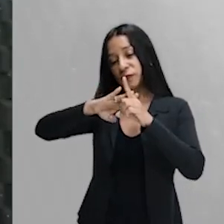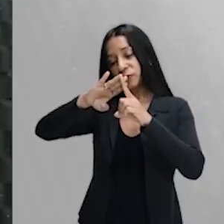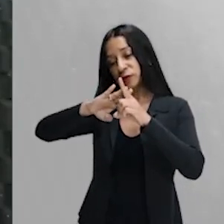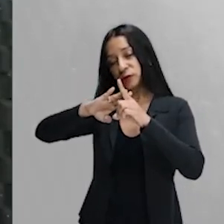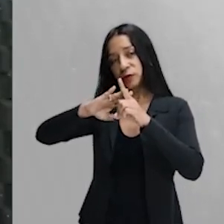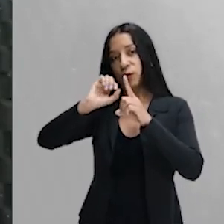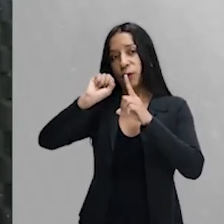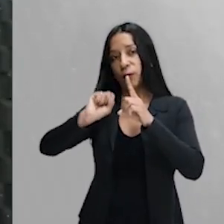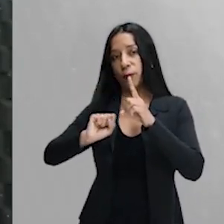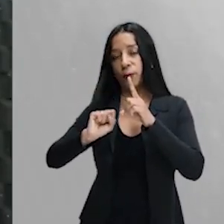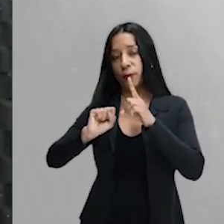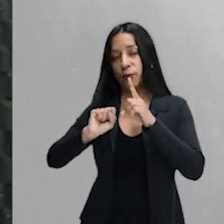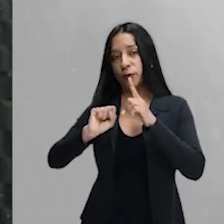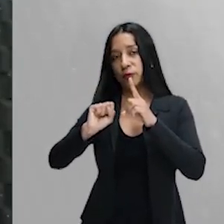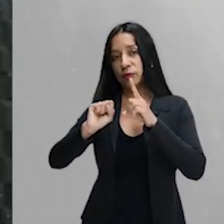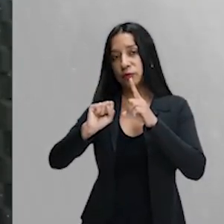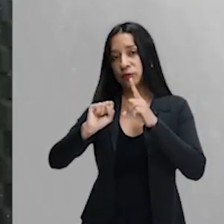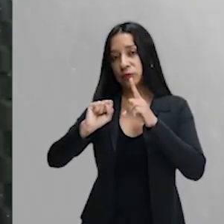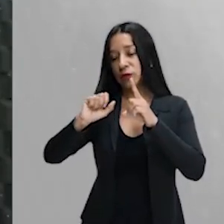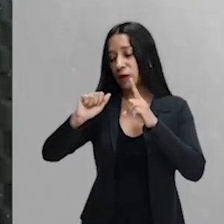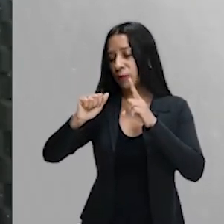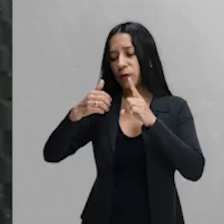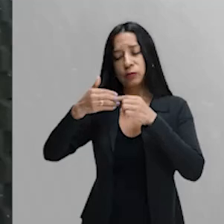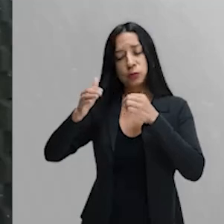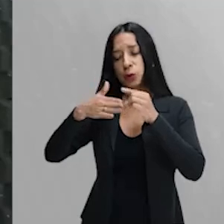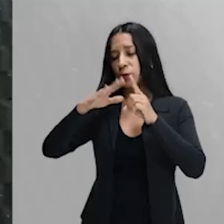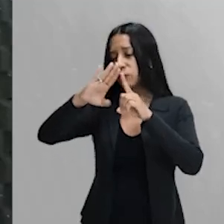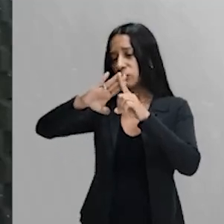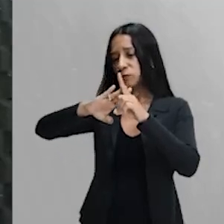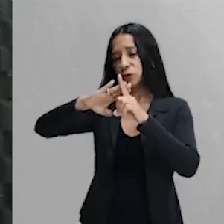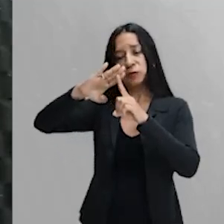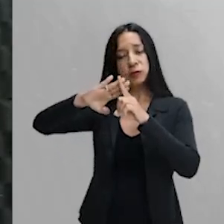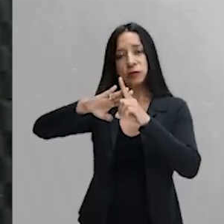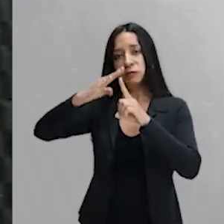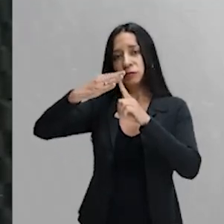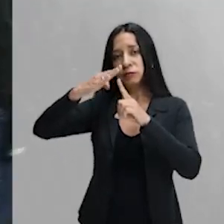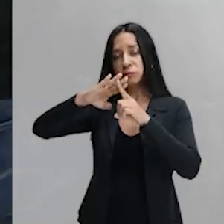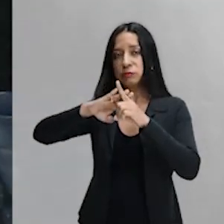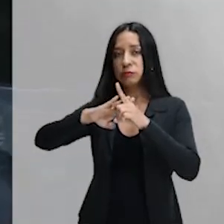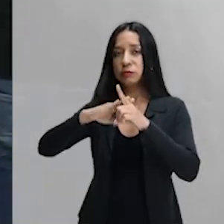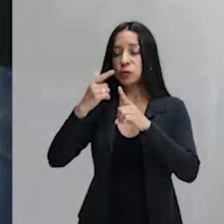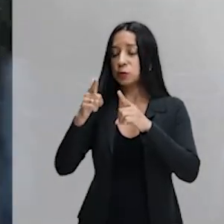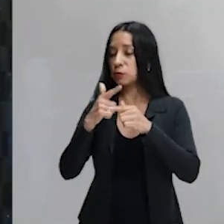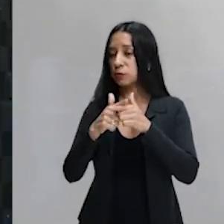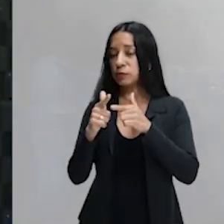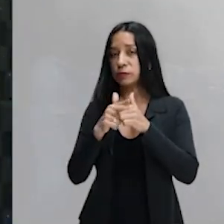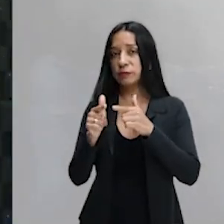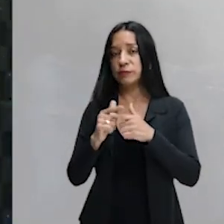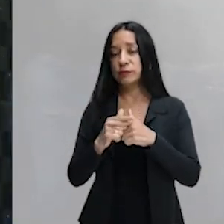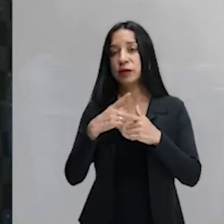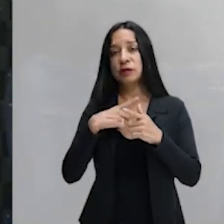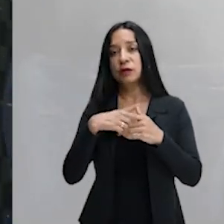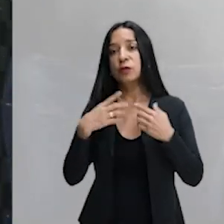colocar esse apótema em qualquer uma das faces. Tá? Então o que nós temos aqui, ó?